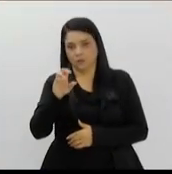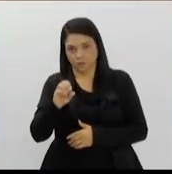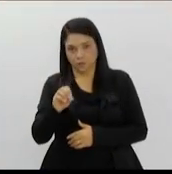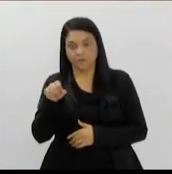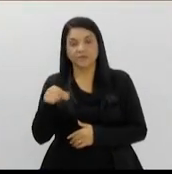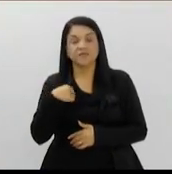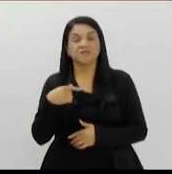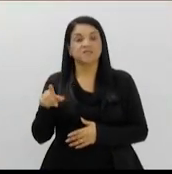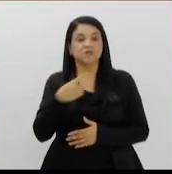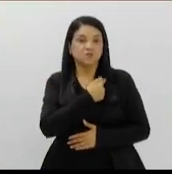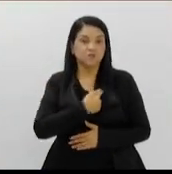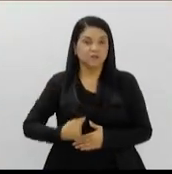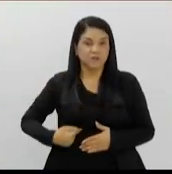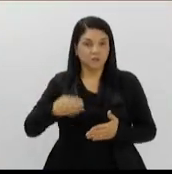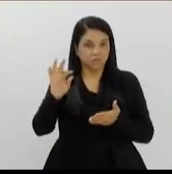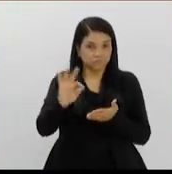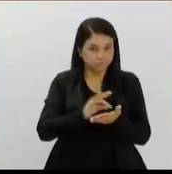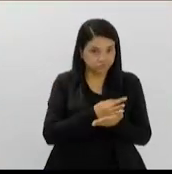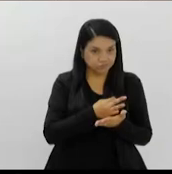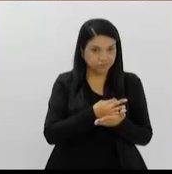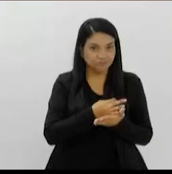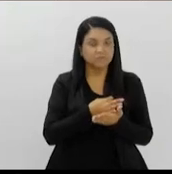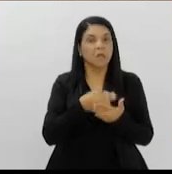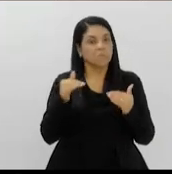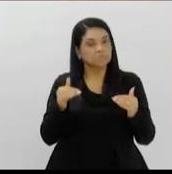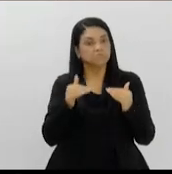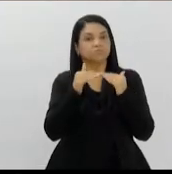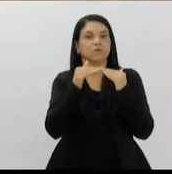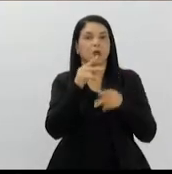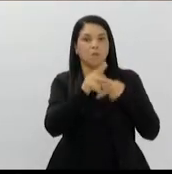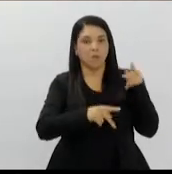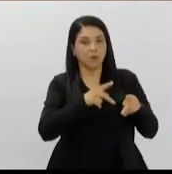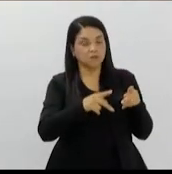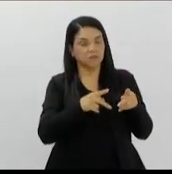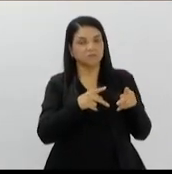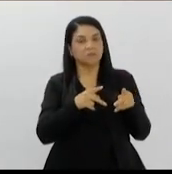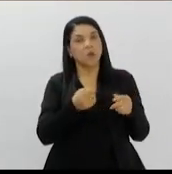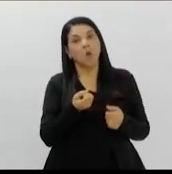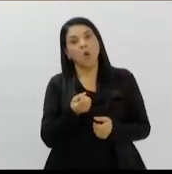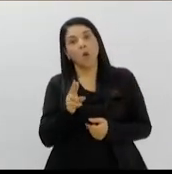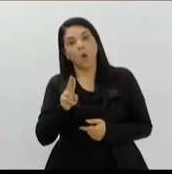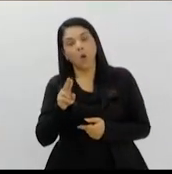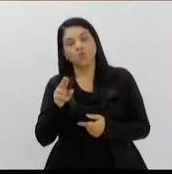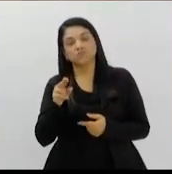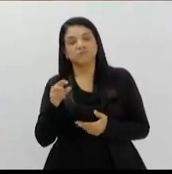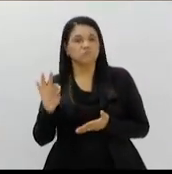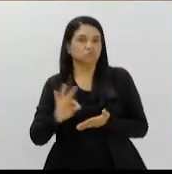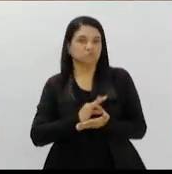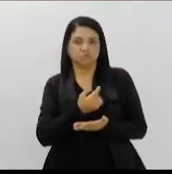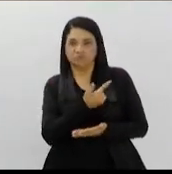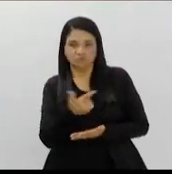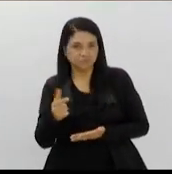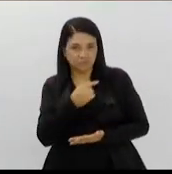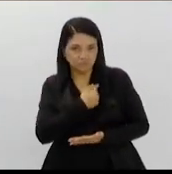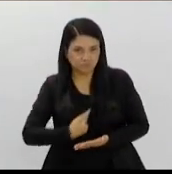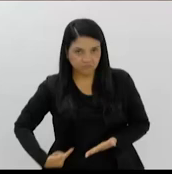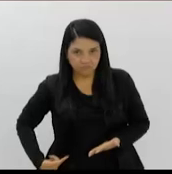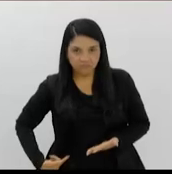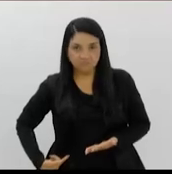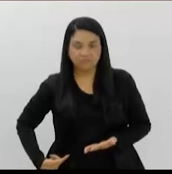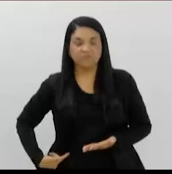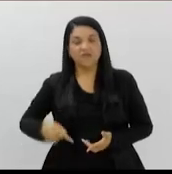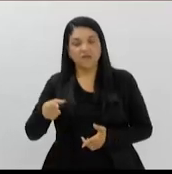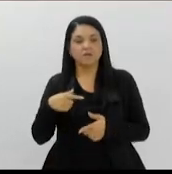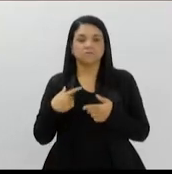governador sancionar, ele vai mostrar que está a favor da população. Caso contrário, nós vamos saber que o governador acaba sendo um braço da máfia